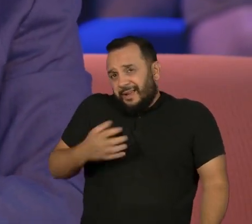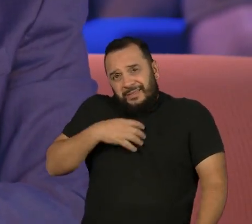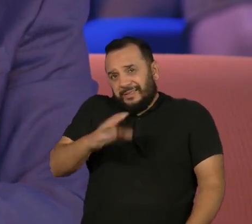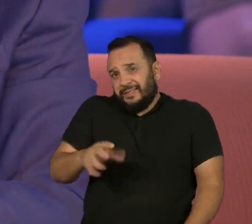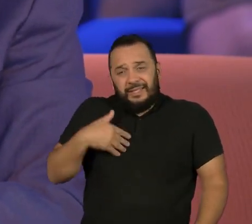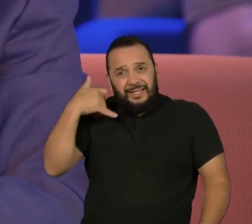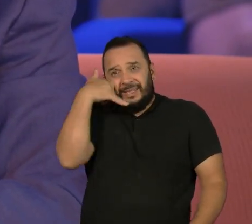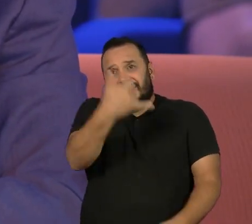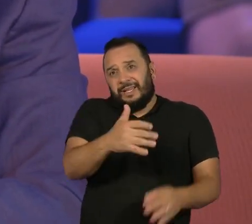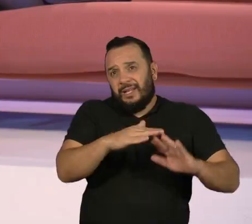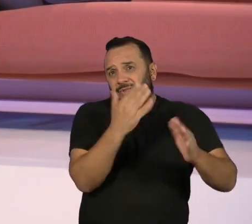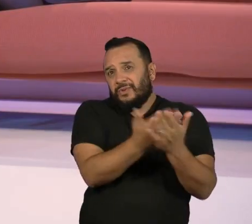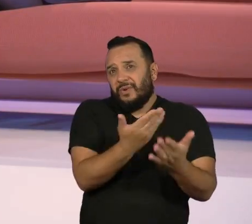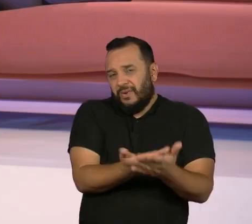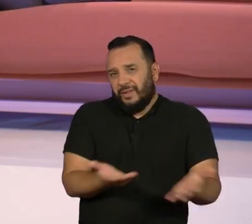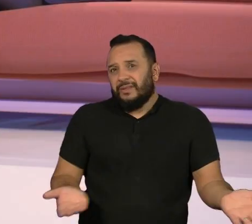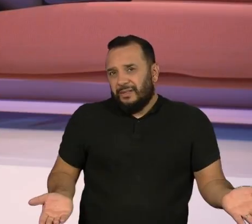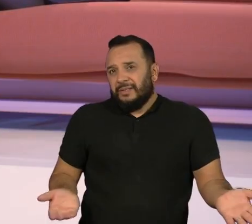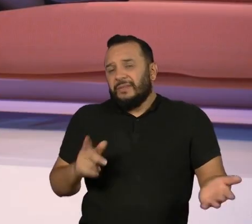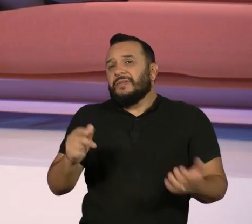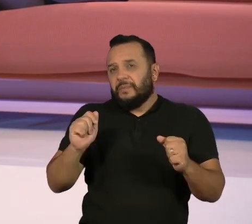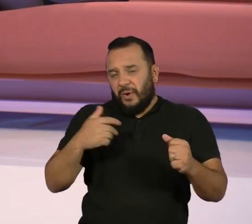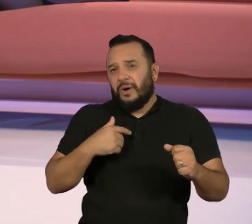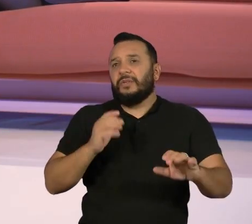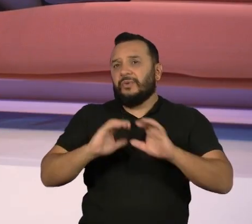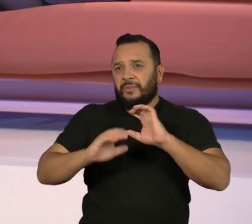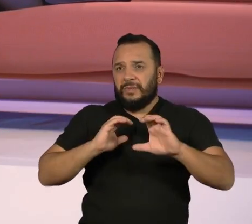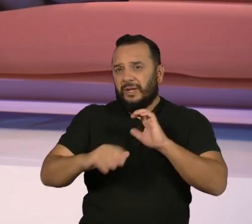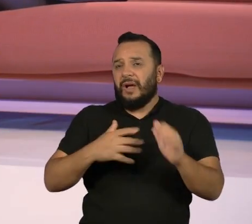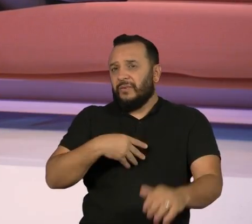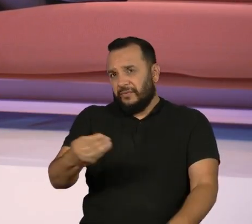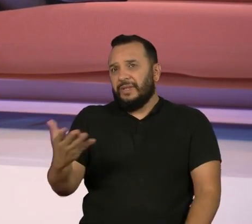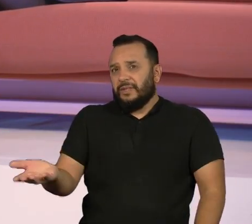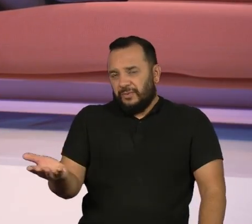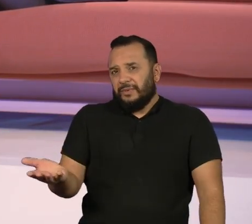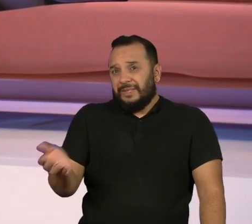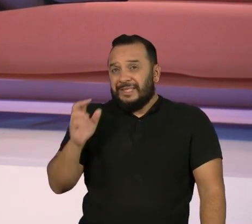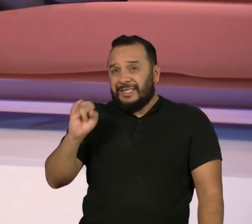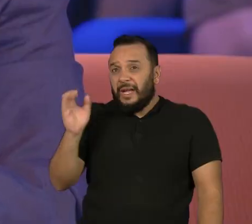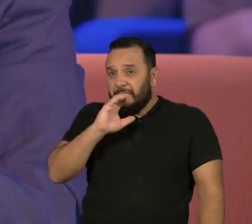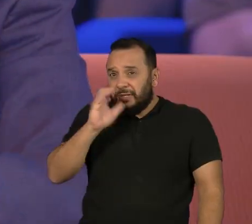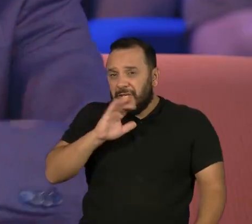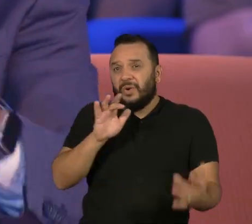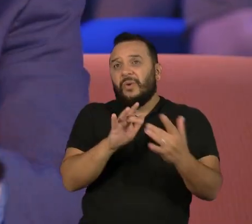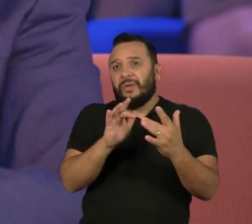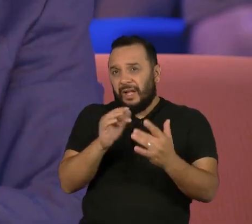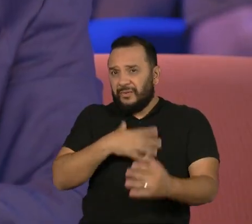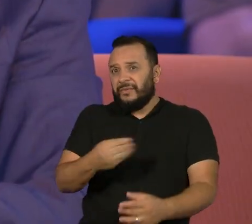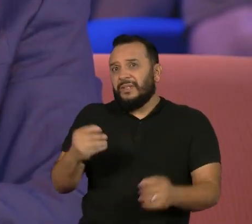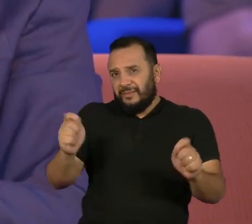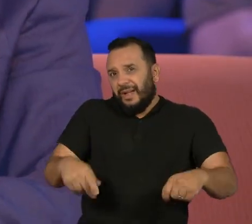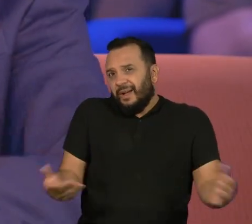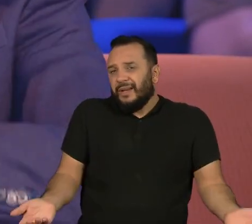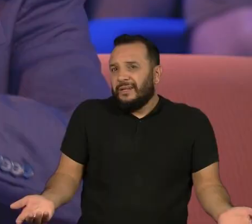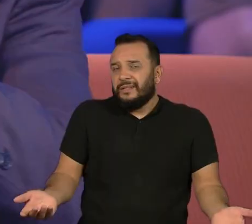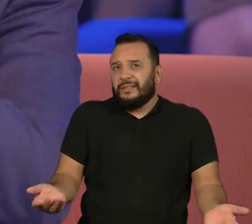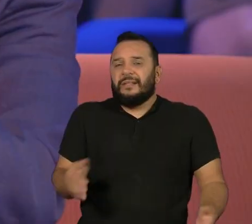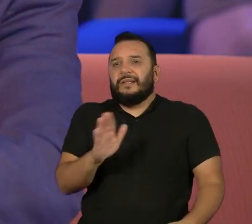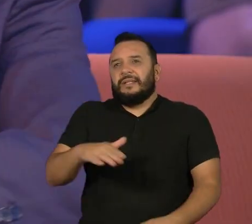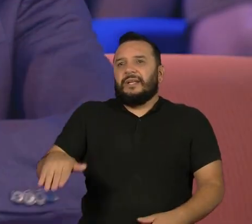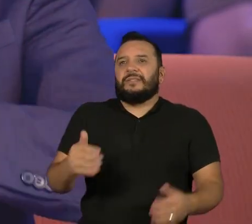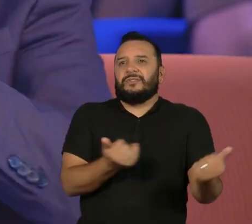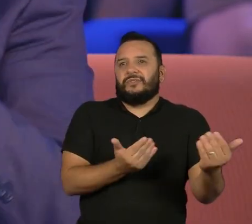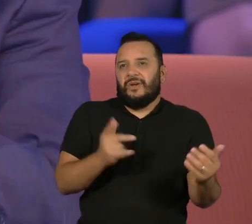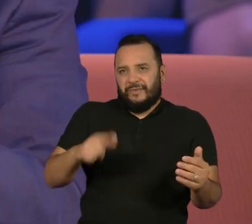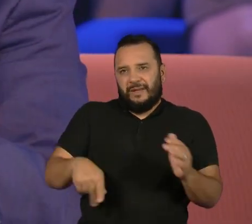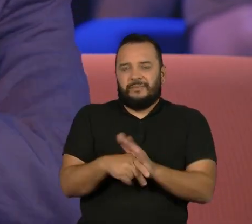celular da escola vai estar funcionando. E você vai poder, se for uma emergência, a gente vai colocar seu filho em contato. Agora, as crianças e jovens é um processo